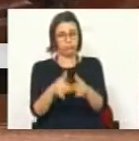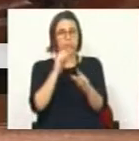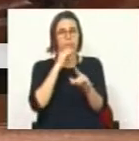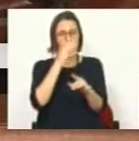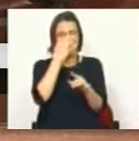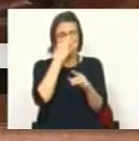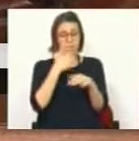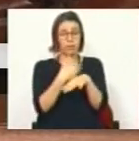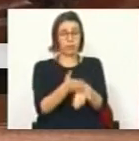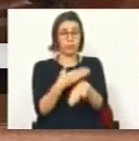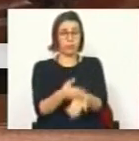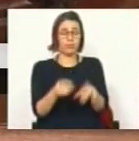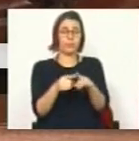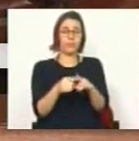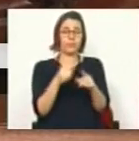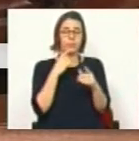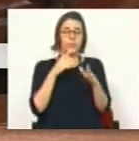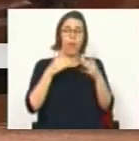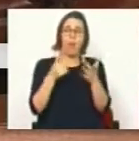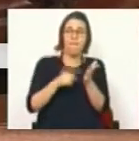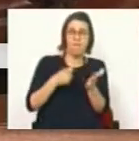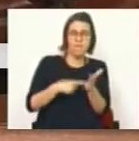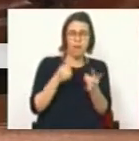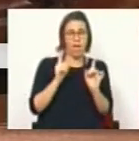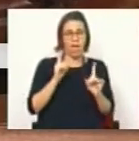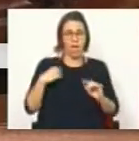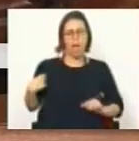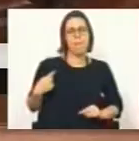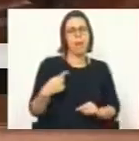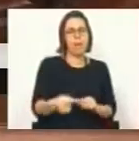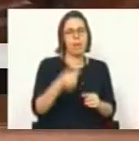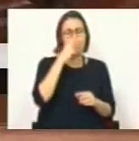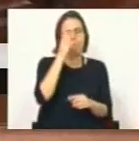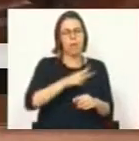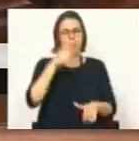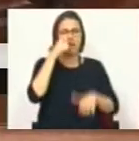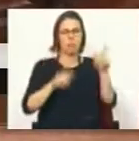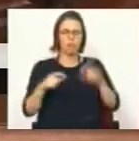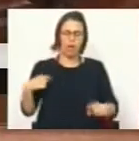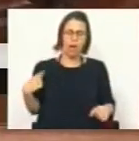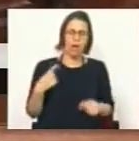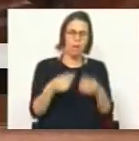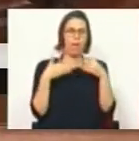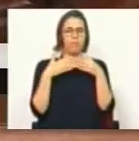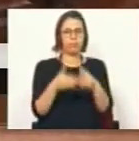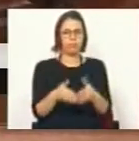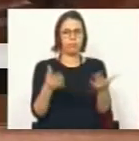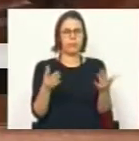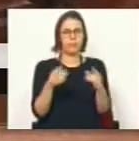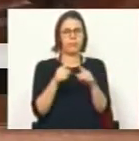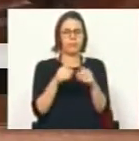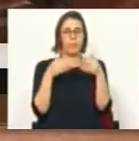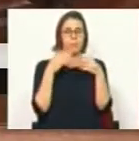poderão sofrer atrasos e supressões. É este o dia-a-dia dos milhares de utentes que diariamente atravessam o Tejo por